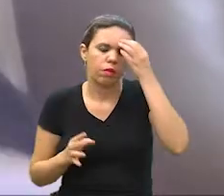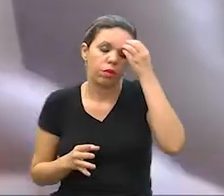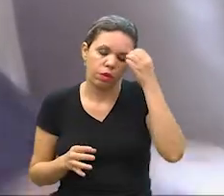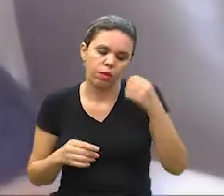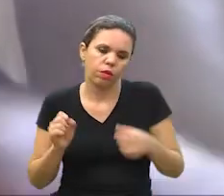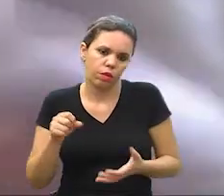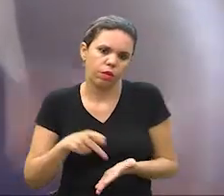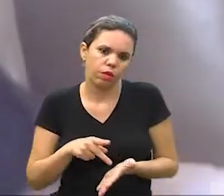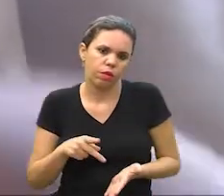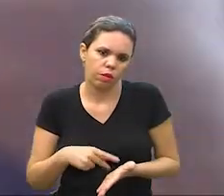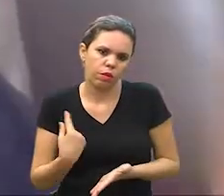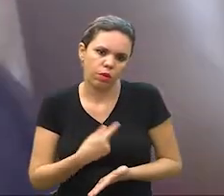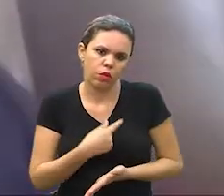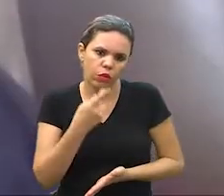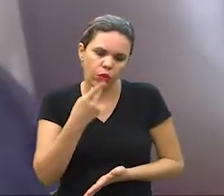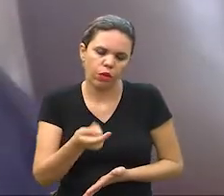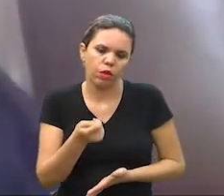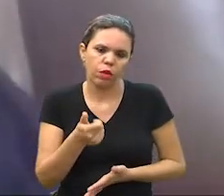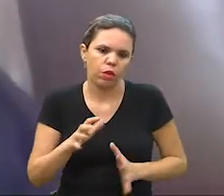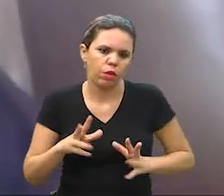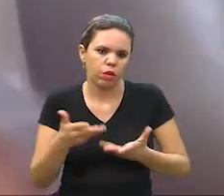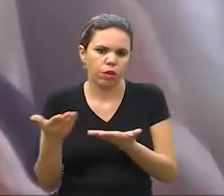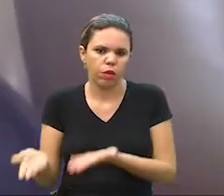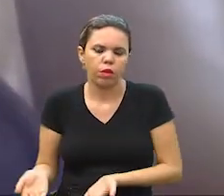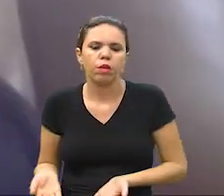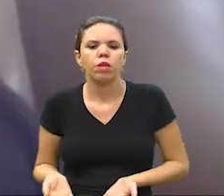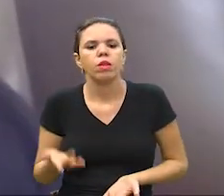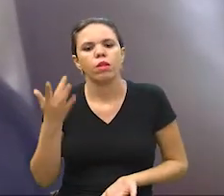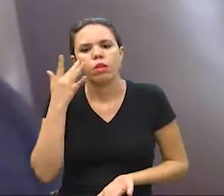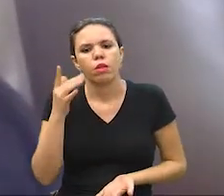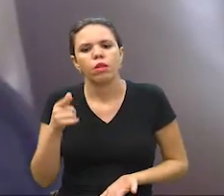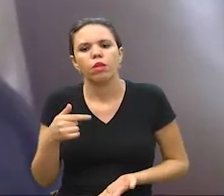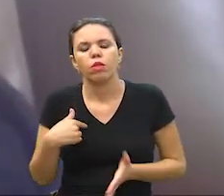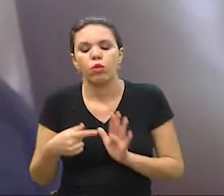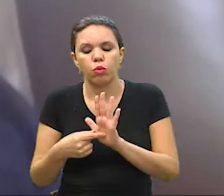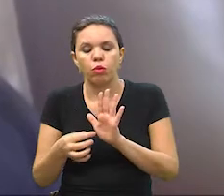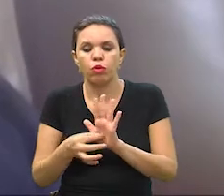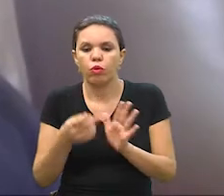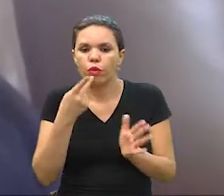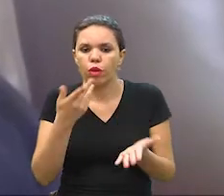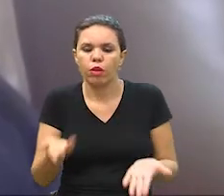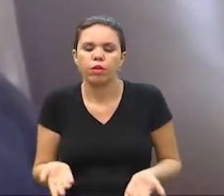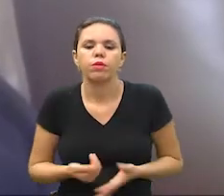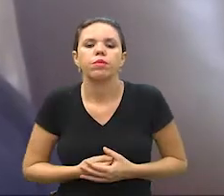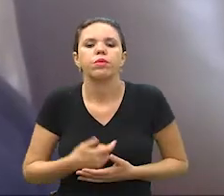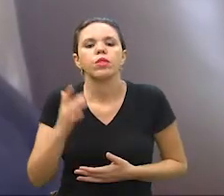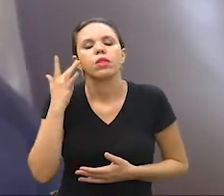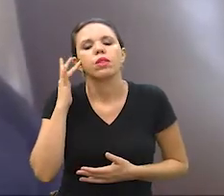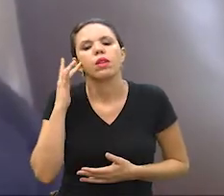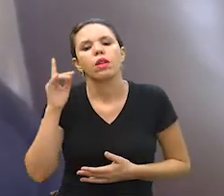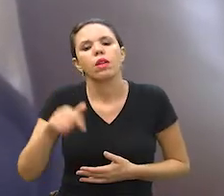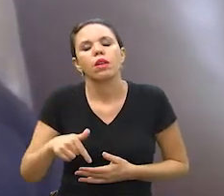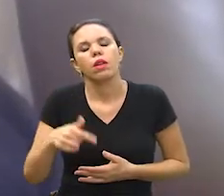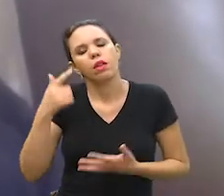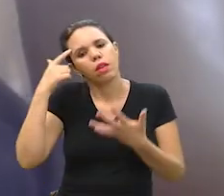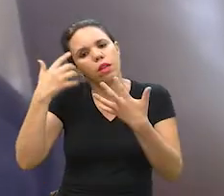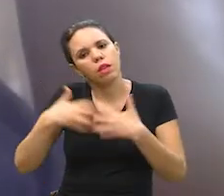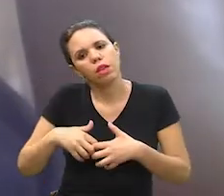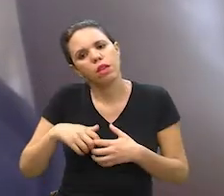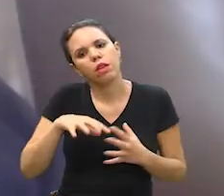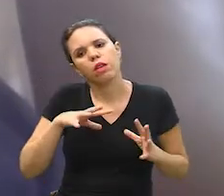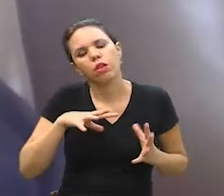sem dúvida nenhuma, e nós falamos quase tudo aqui, né? Acho que todo mundo se expôs. E eu acho que esse